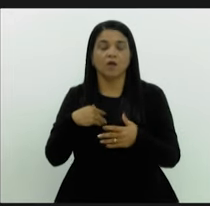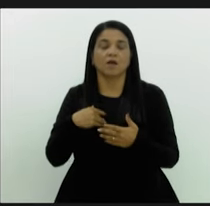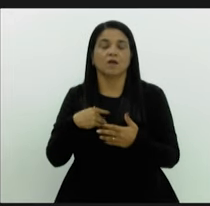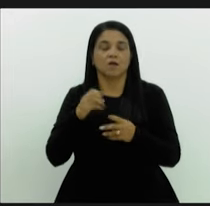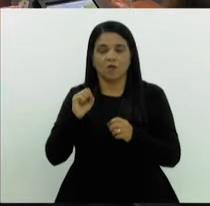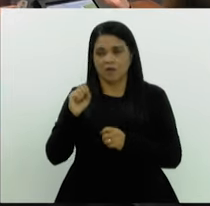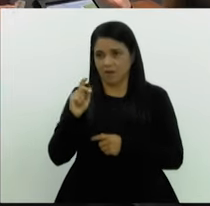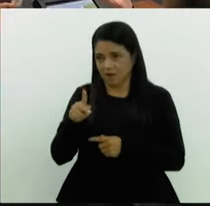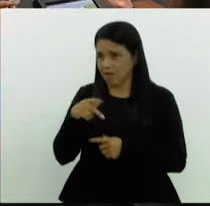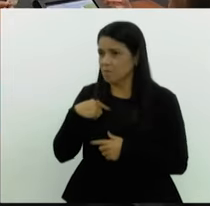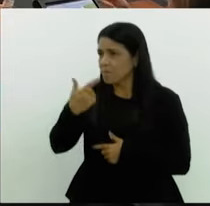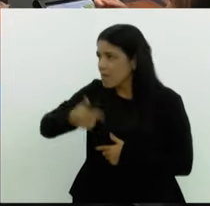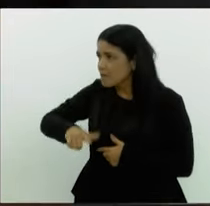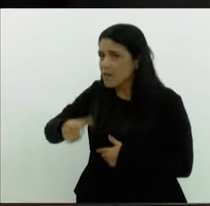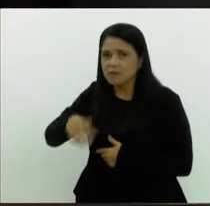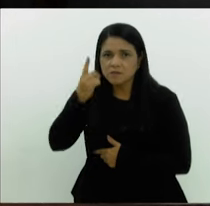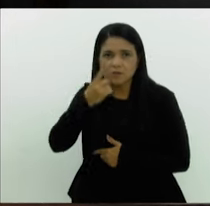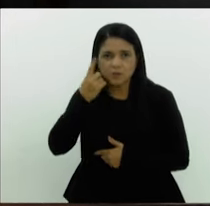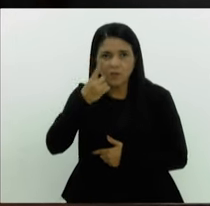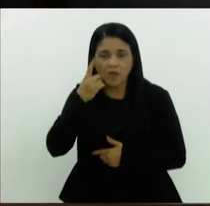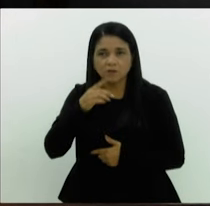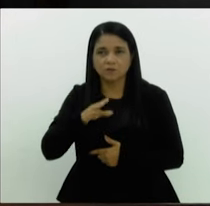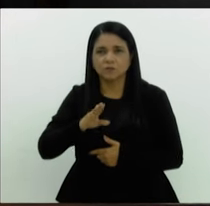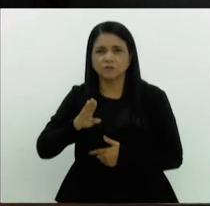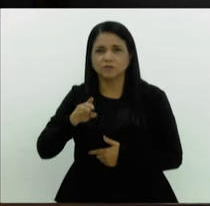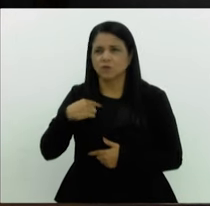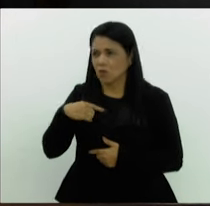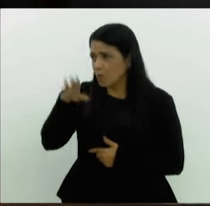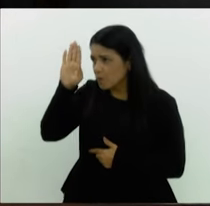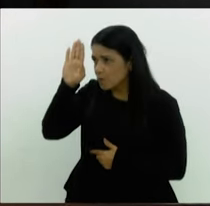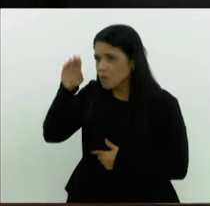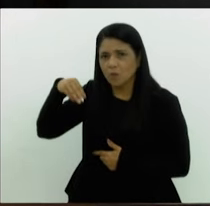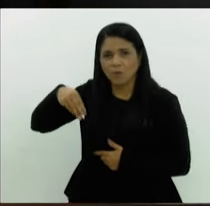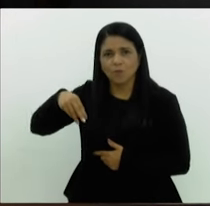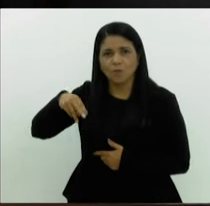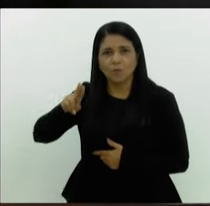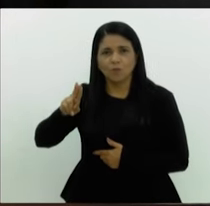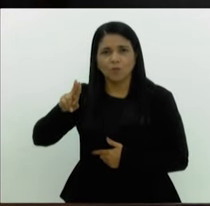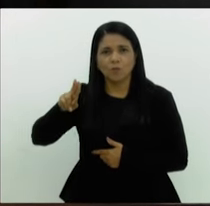algum deputado aí? Estou vendo o Munir com o dedo.